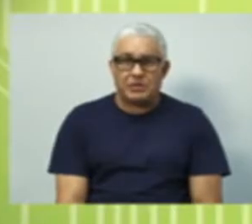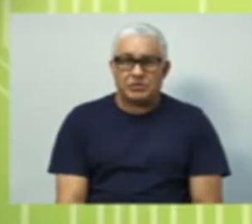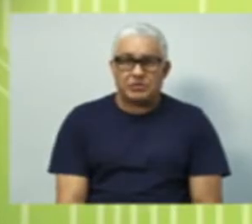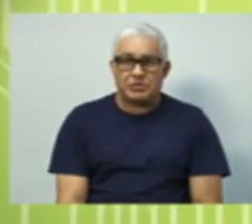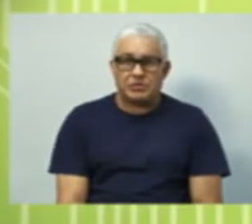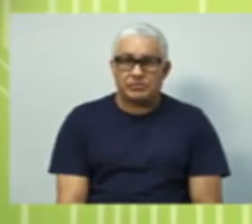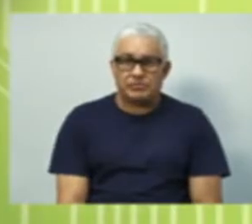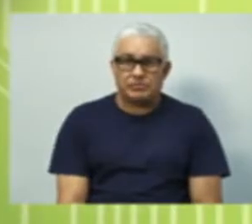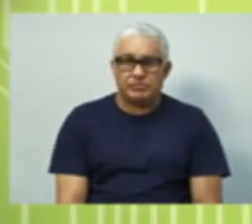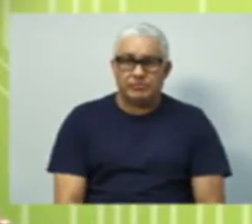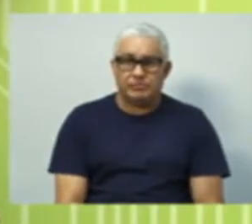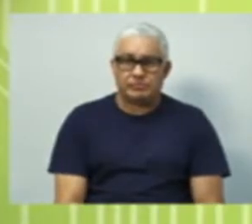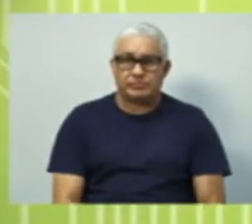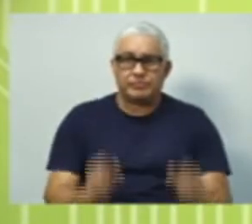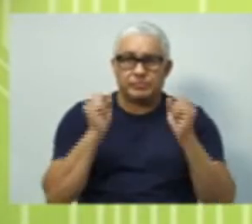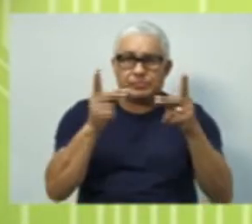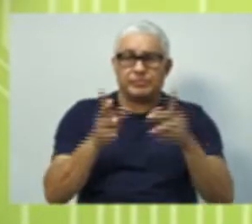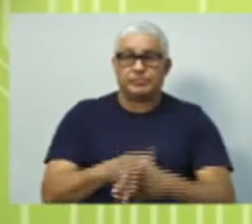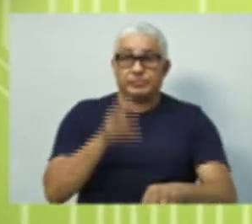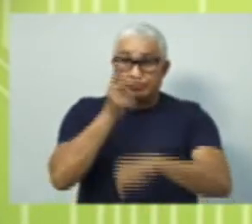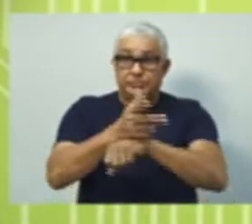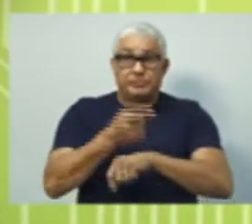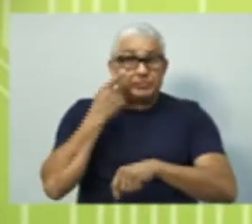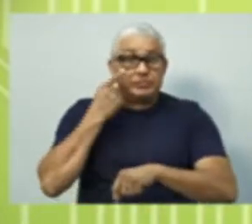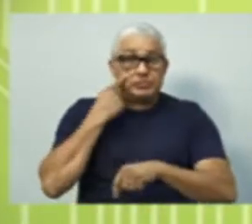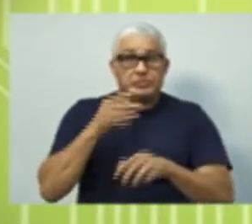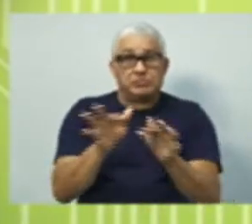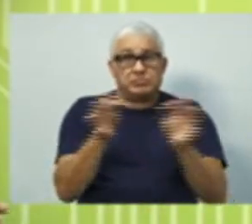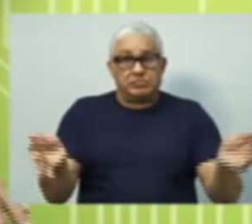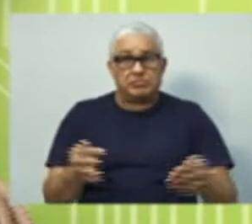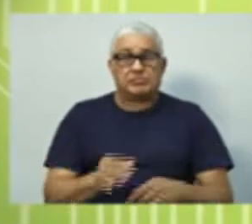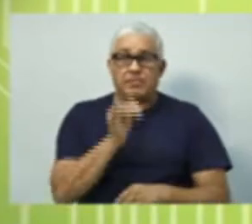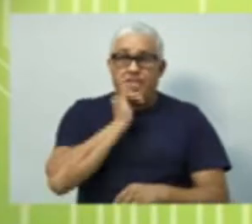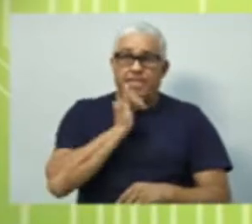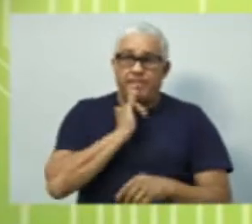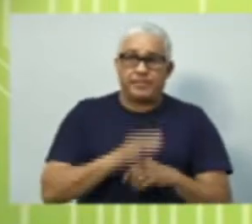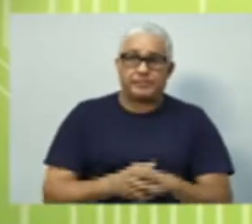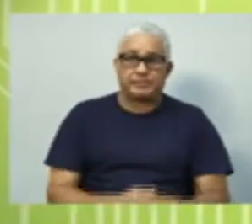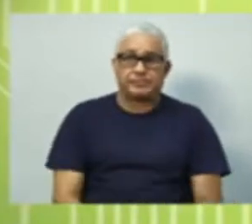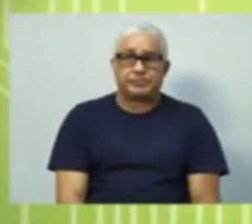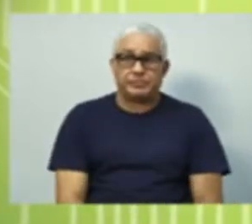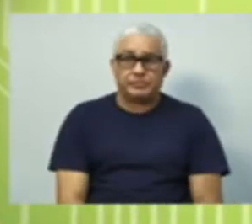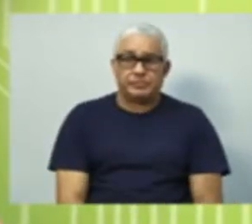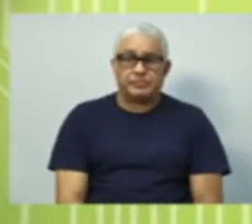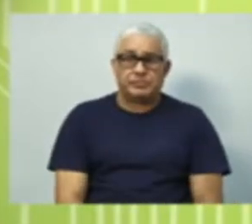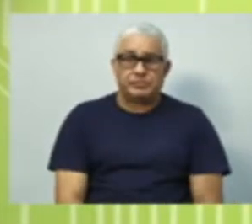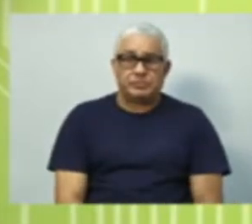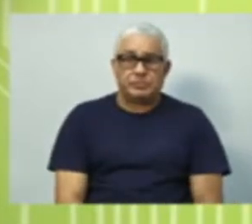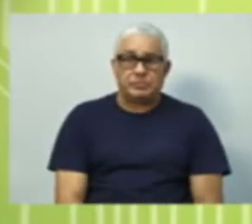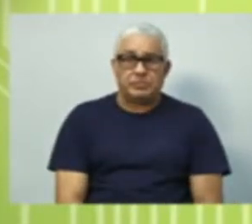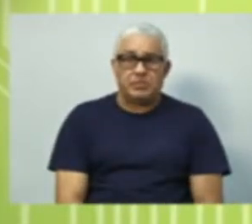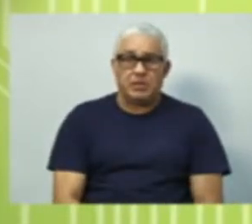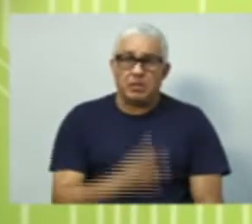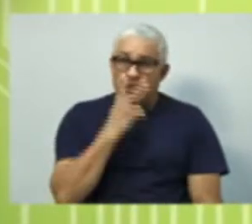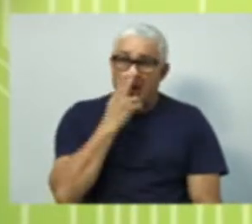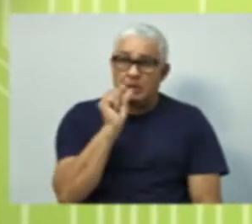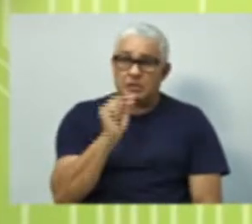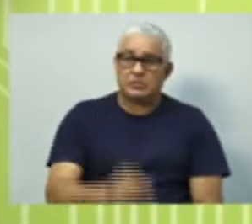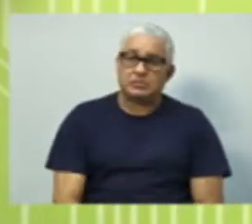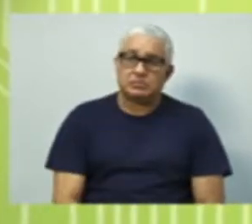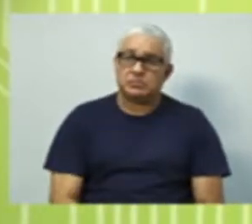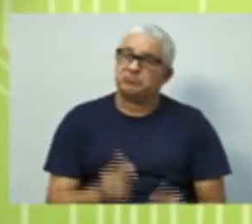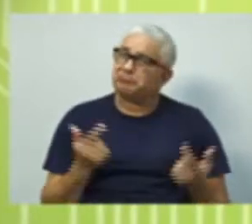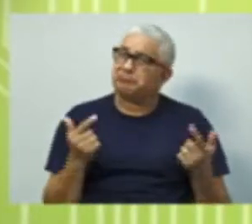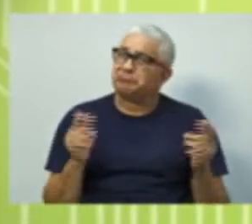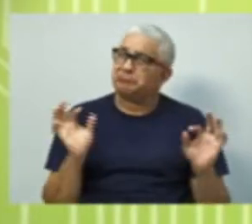Ok, pessoal. Na externa vocês viram um exemplo simples, né, de uma barbearia. Aparentemente, não tem